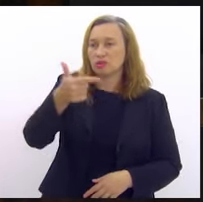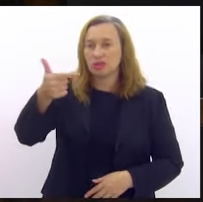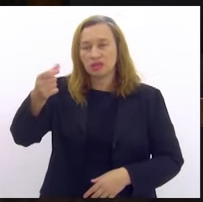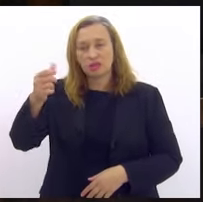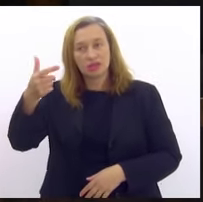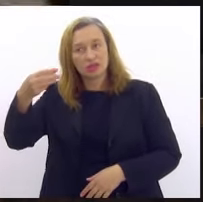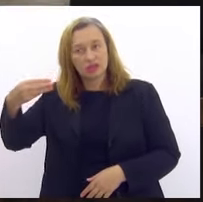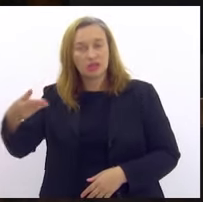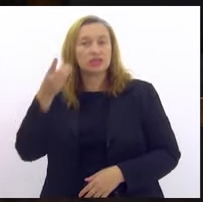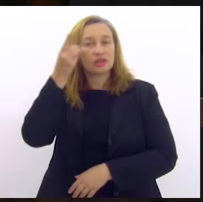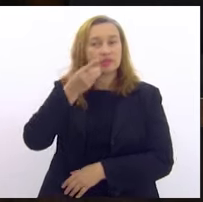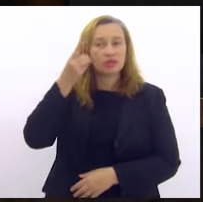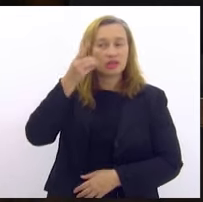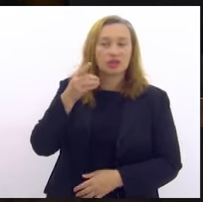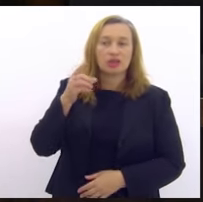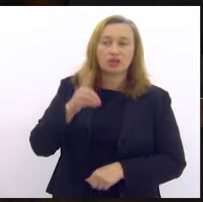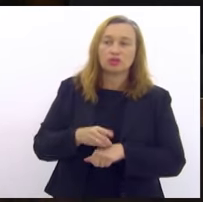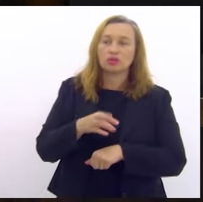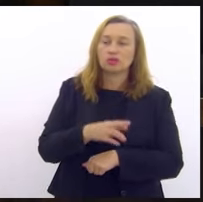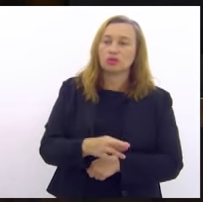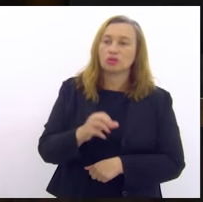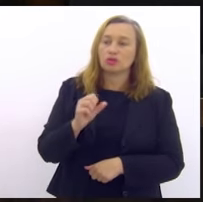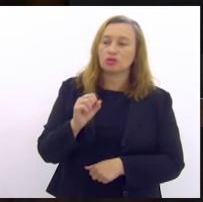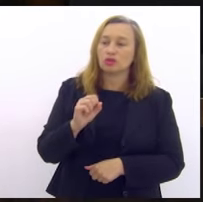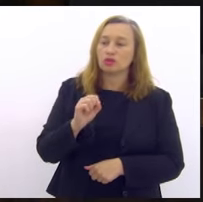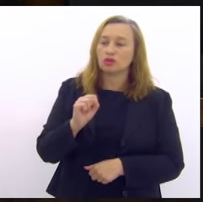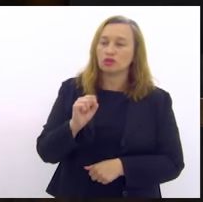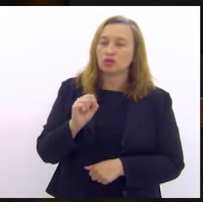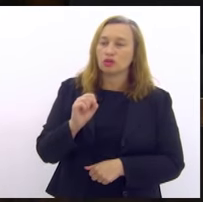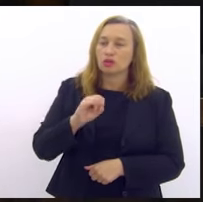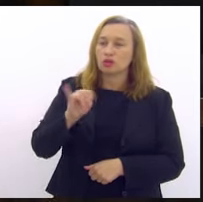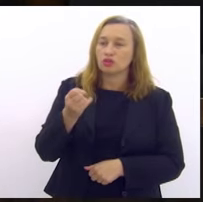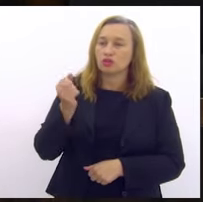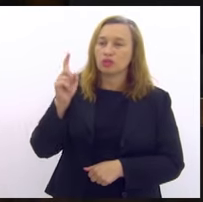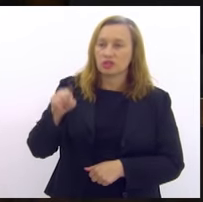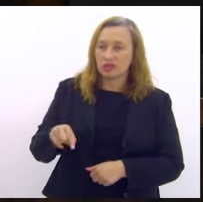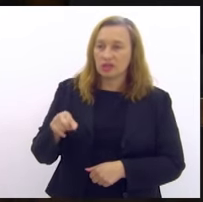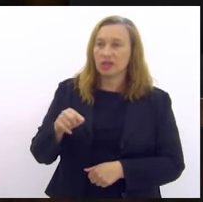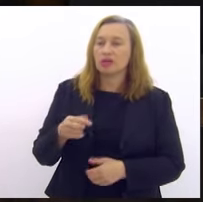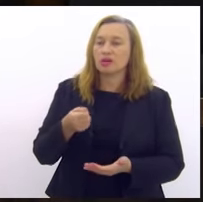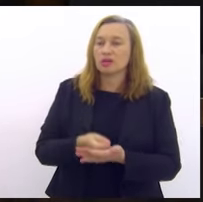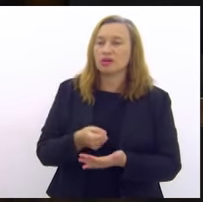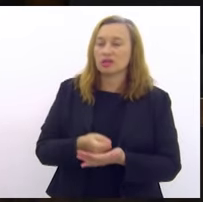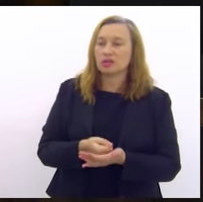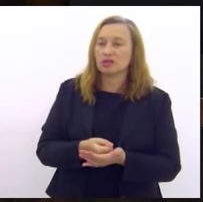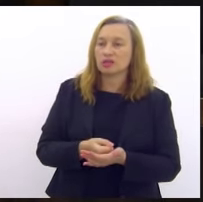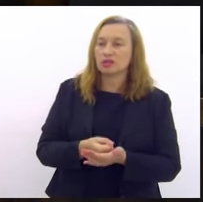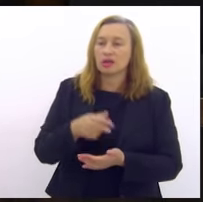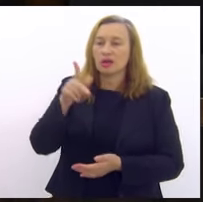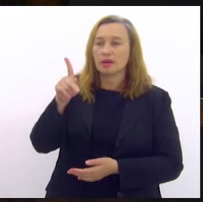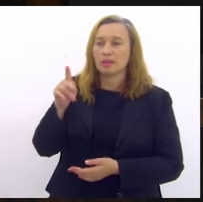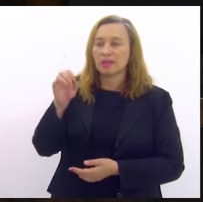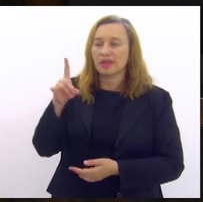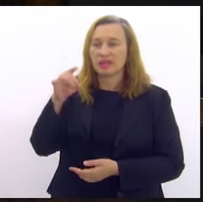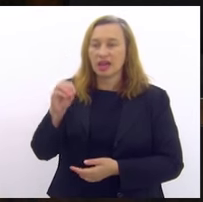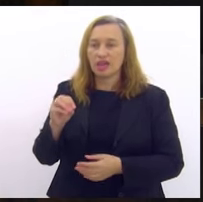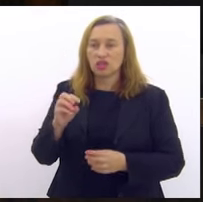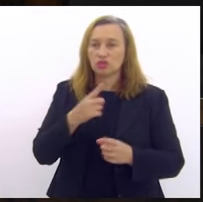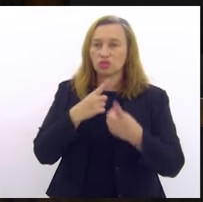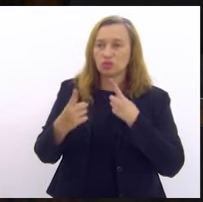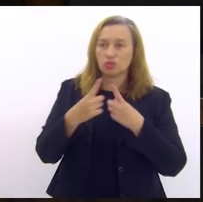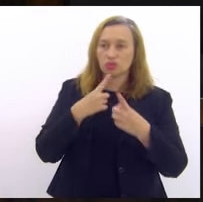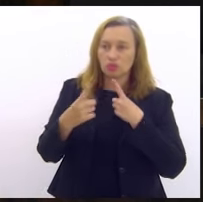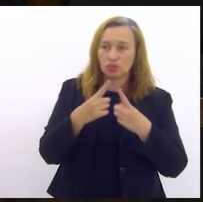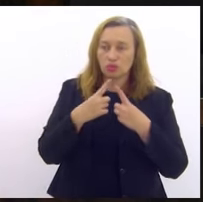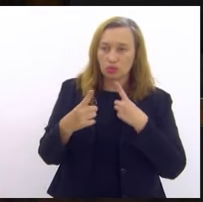2150-2013, de autoria do deputado Dr. José Luiz Nancy, que obriga as concessionárias de pedágio a fixar o cronograma de obras do programa de